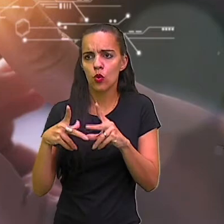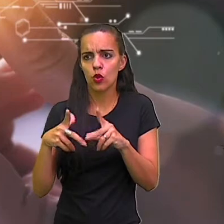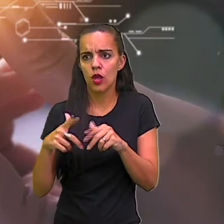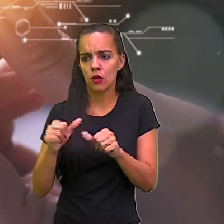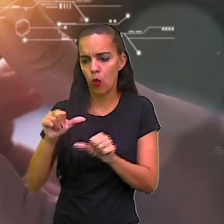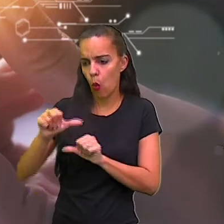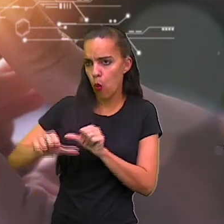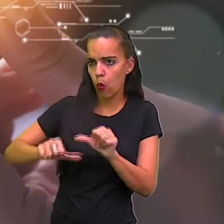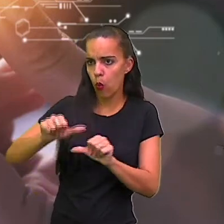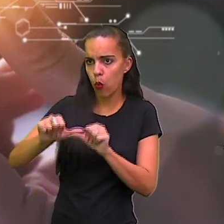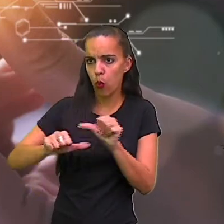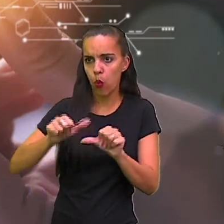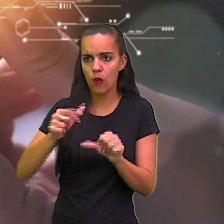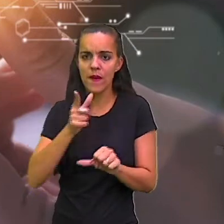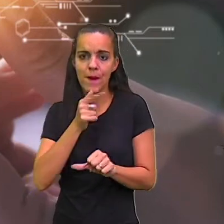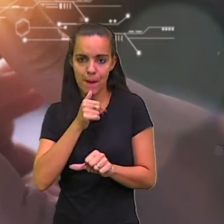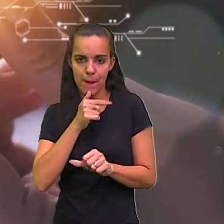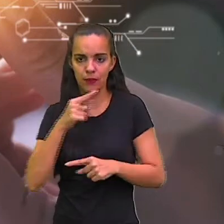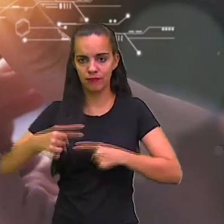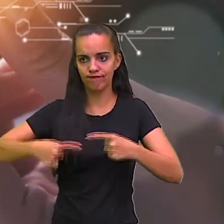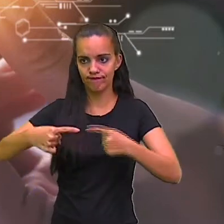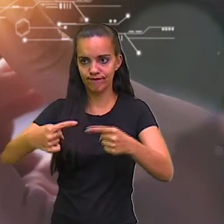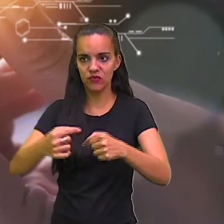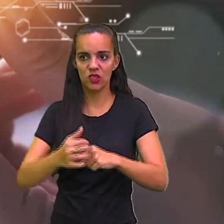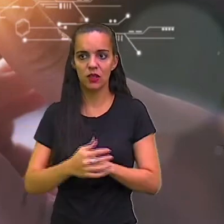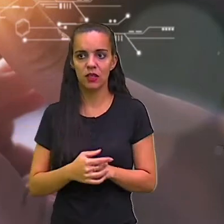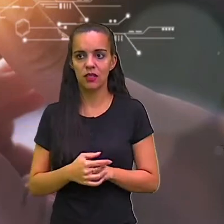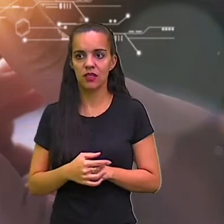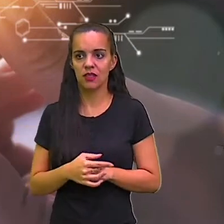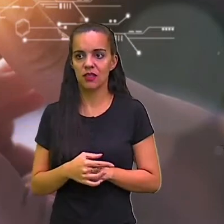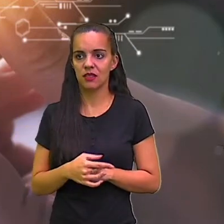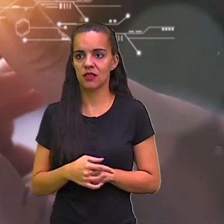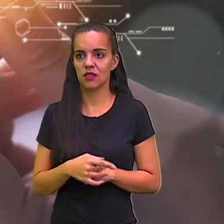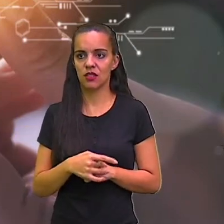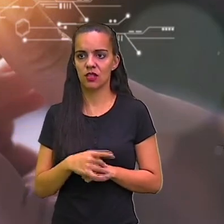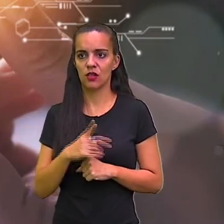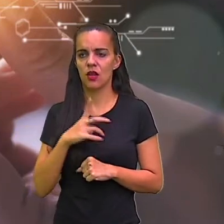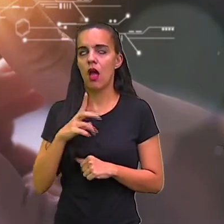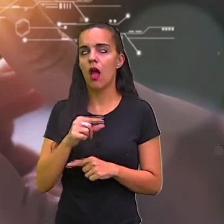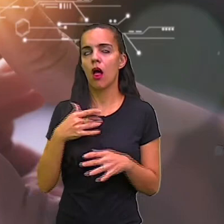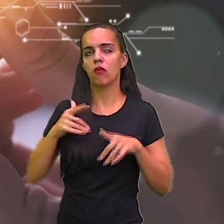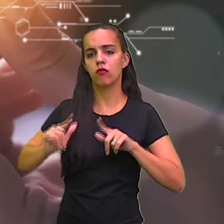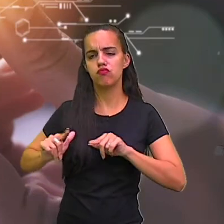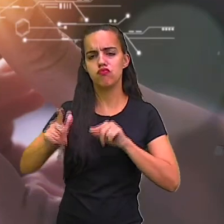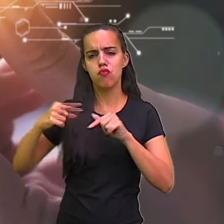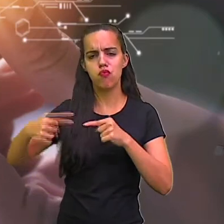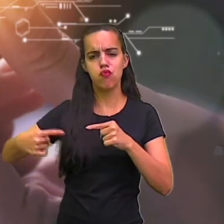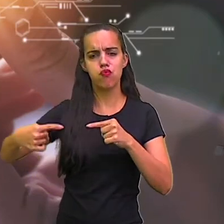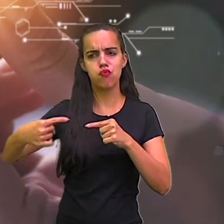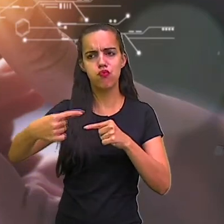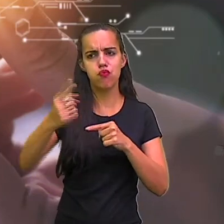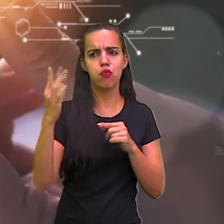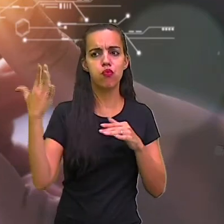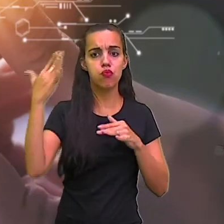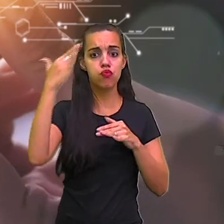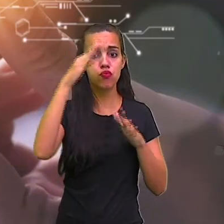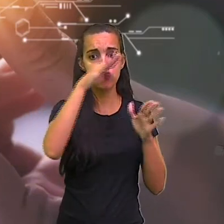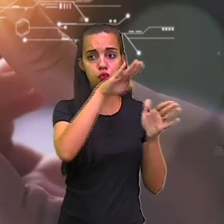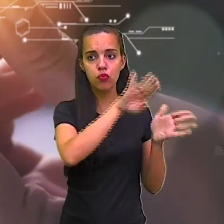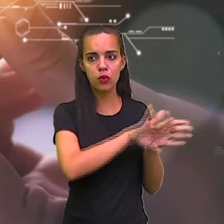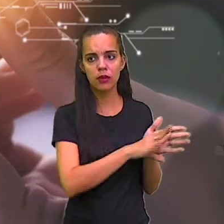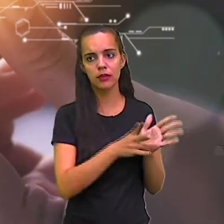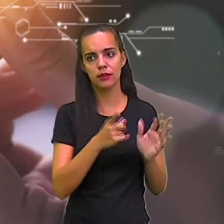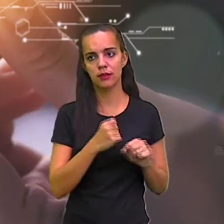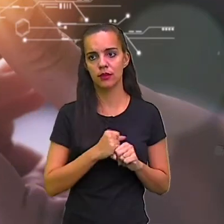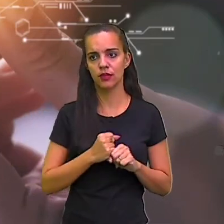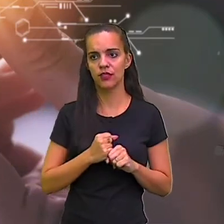de transmissão de alta tensão nas vão viajar por centenas de quilômetros de fios a sofre